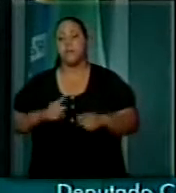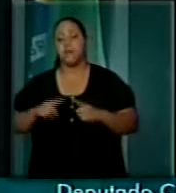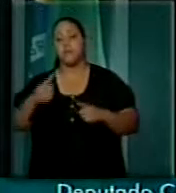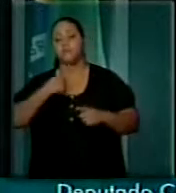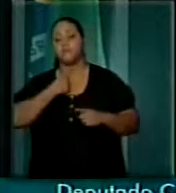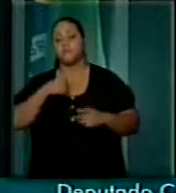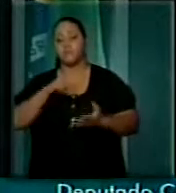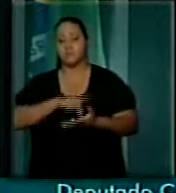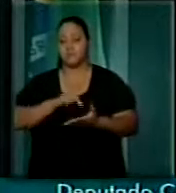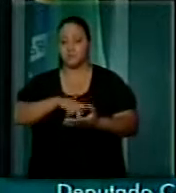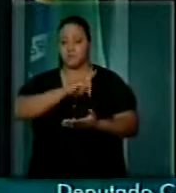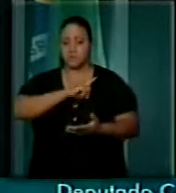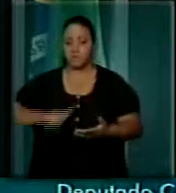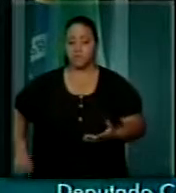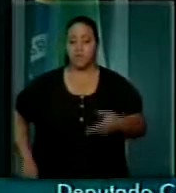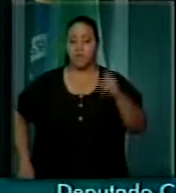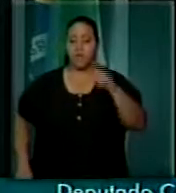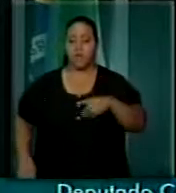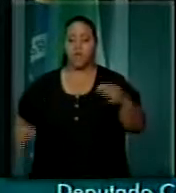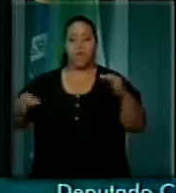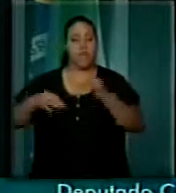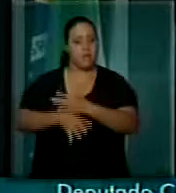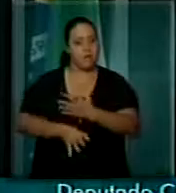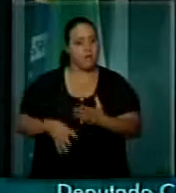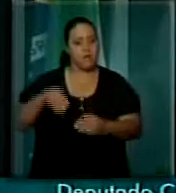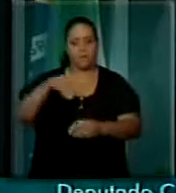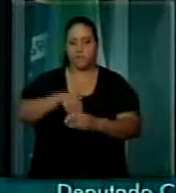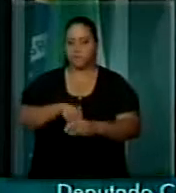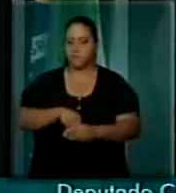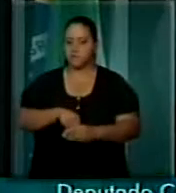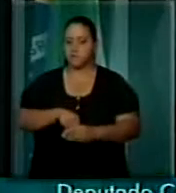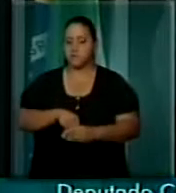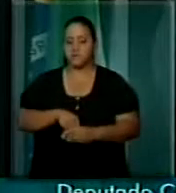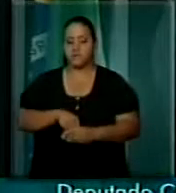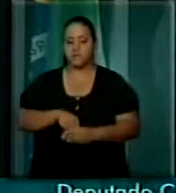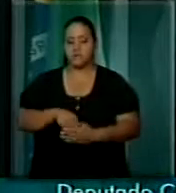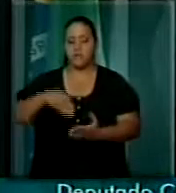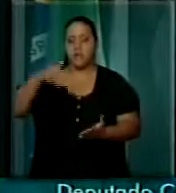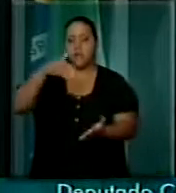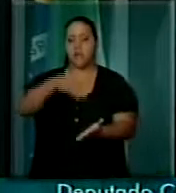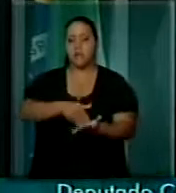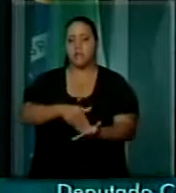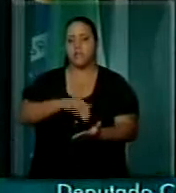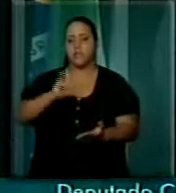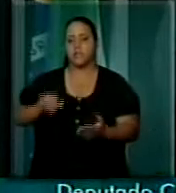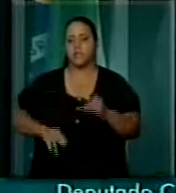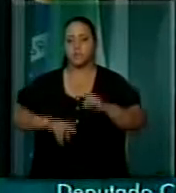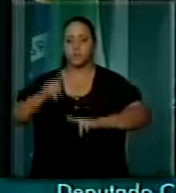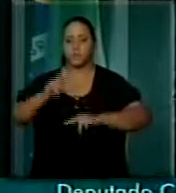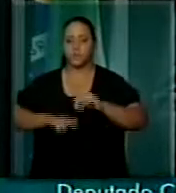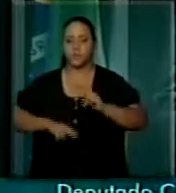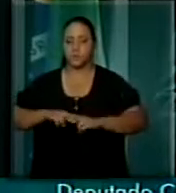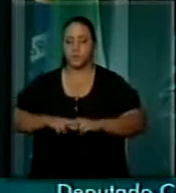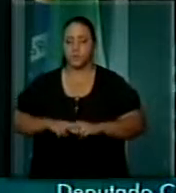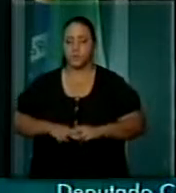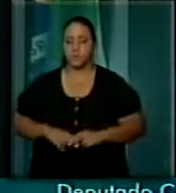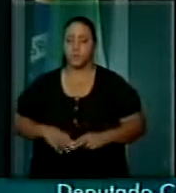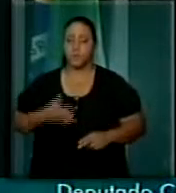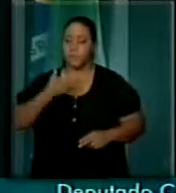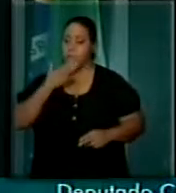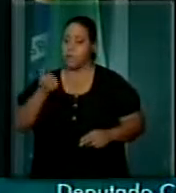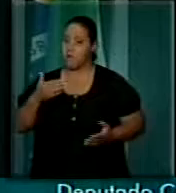governo é concluir essa votação até junho, de